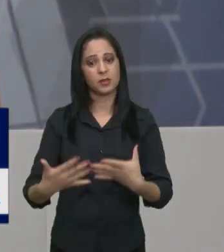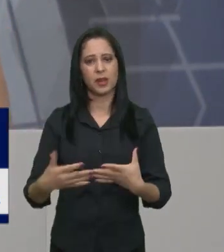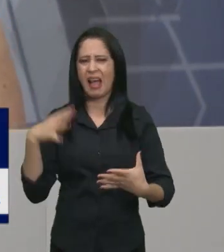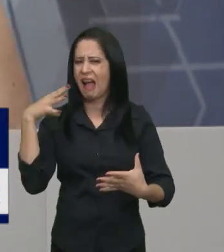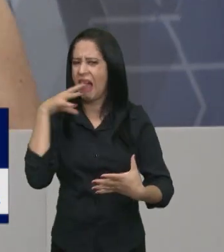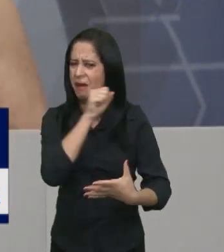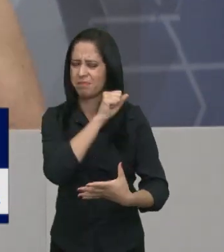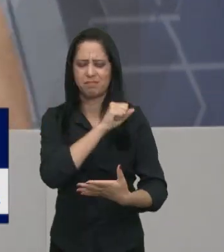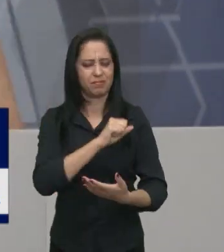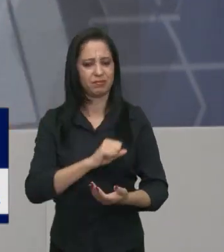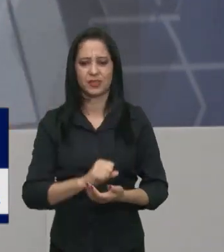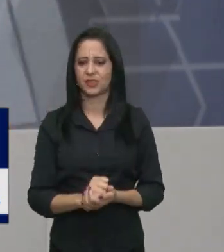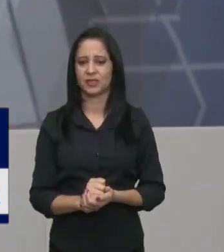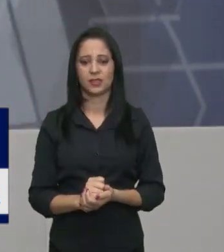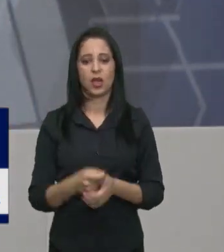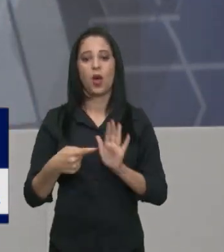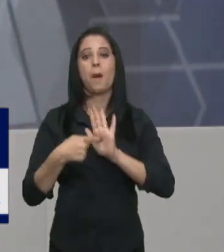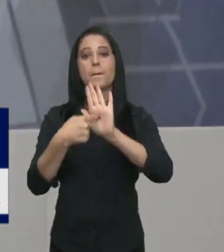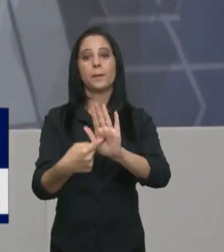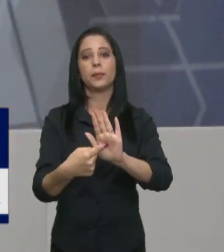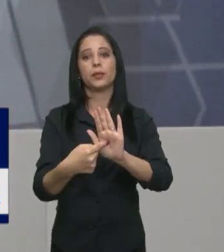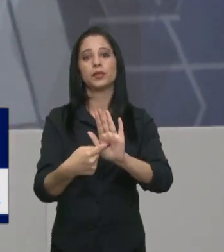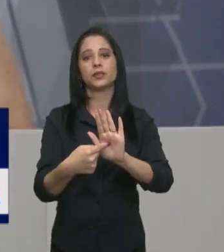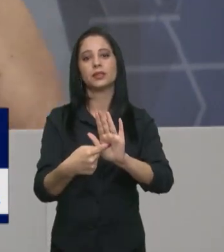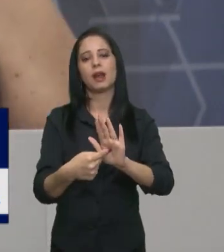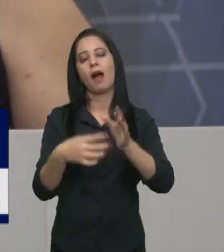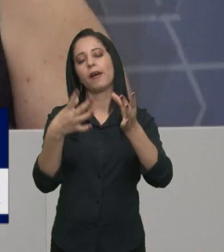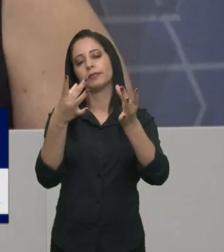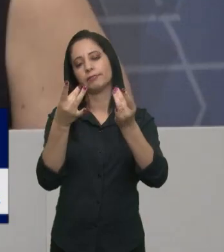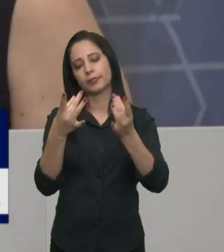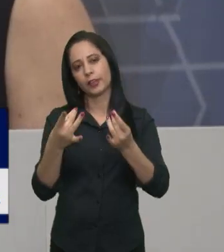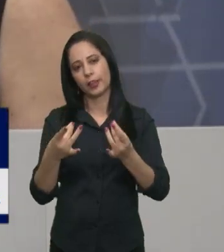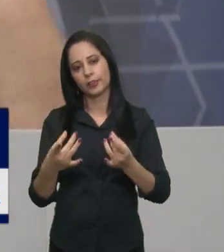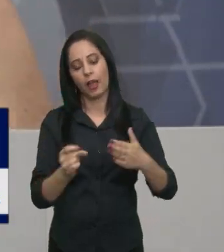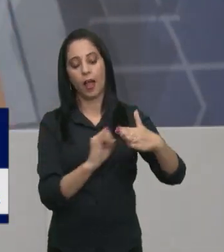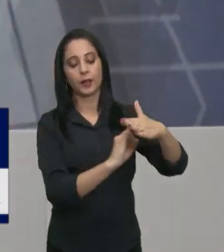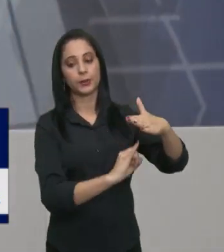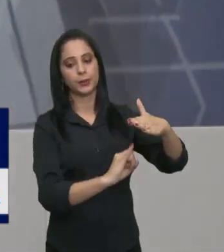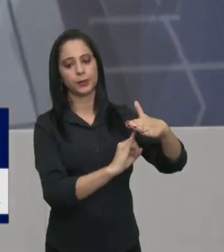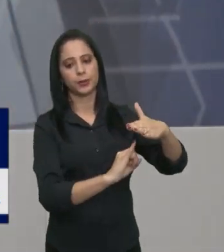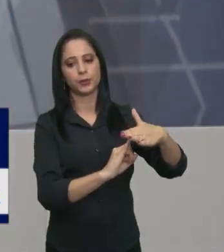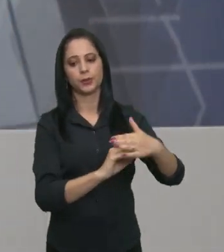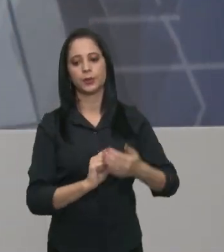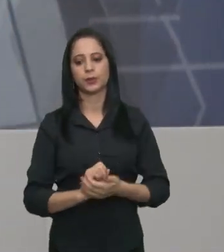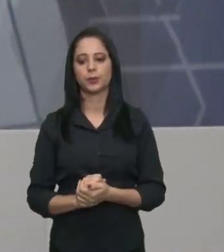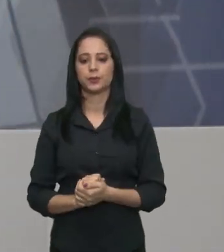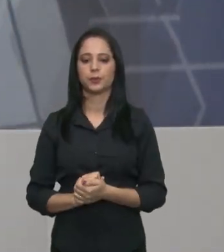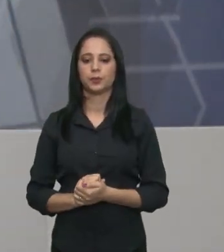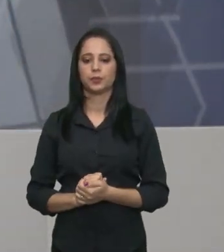bem rápida, mostrando alguns dados sobre o Instituto. Por favor.